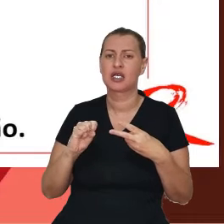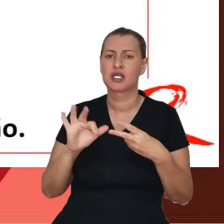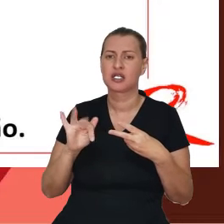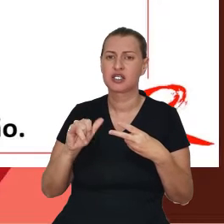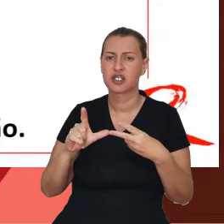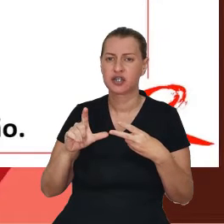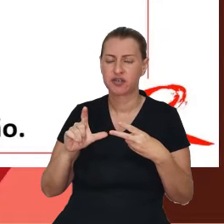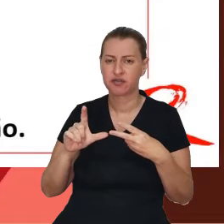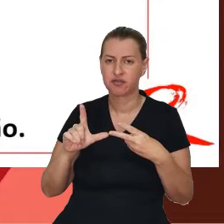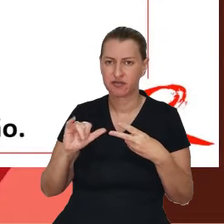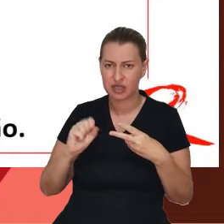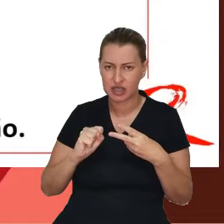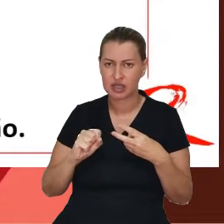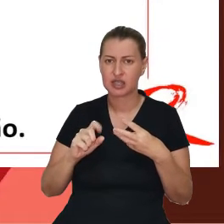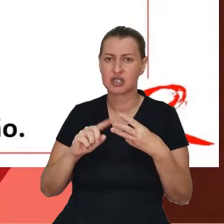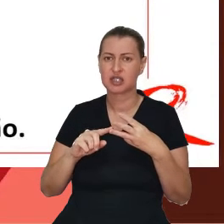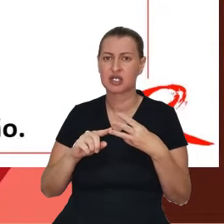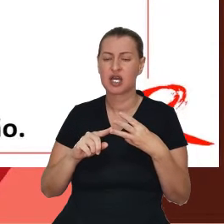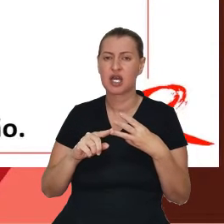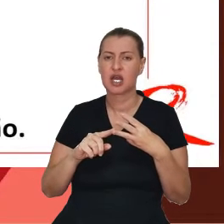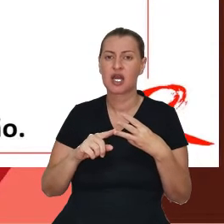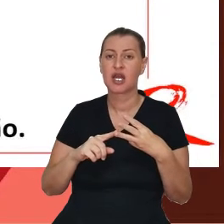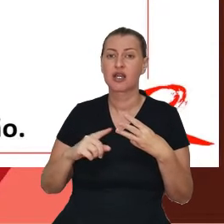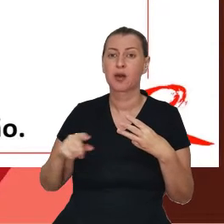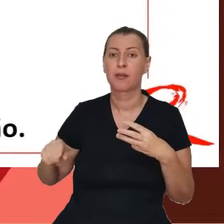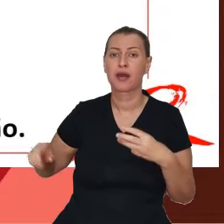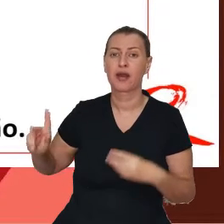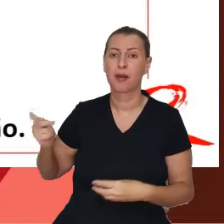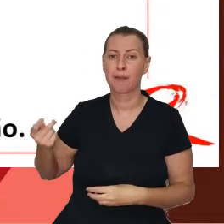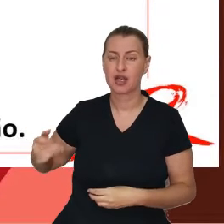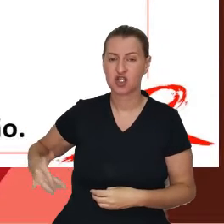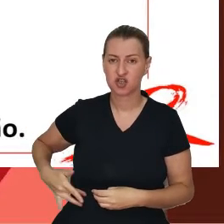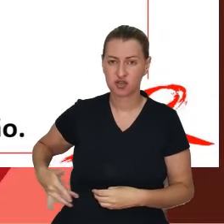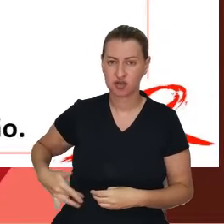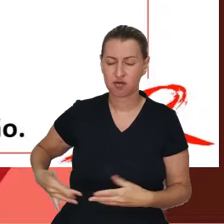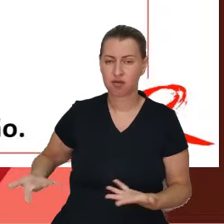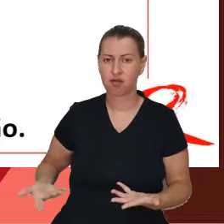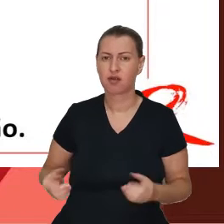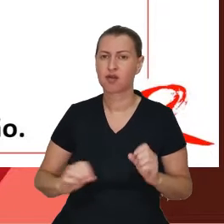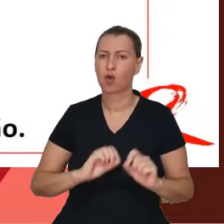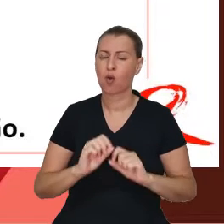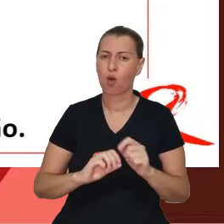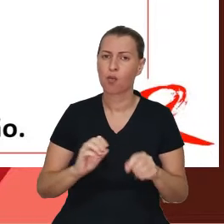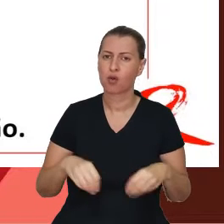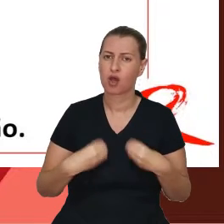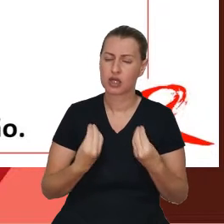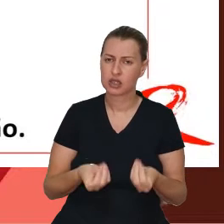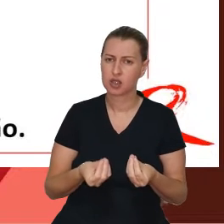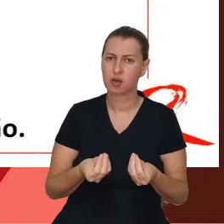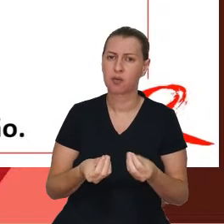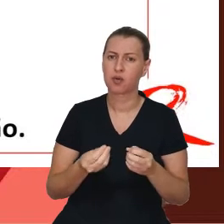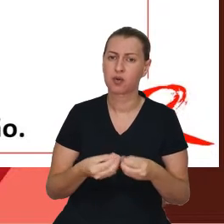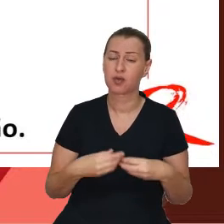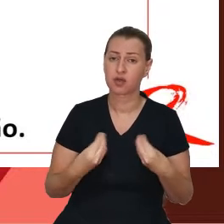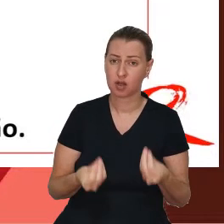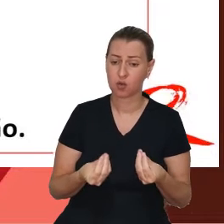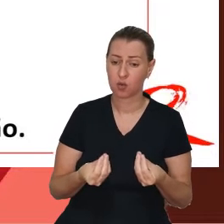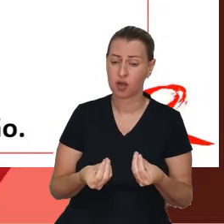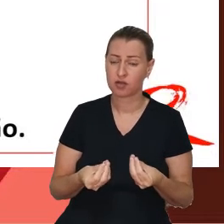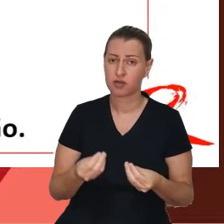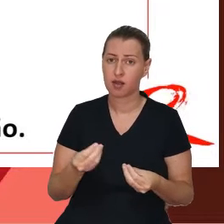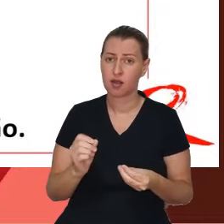assim, em 2018, que a gente começou a ofertar a PrEP, o Ministério da